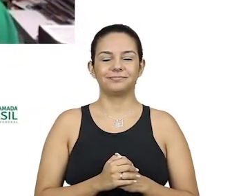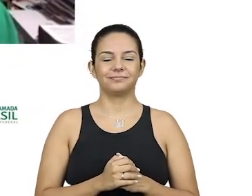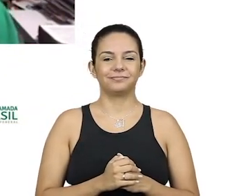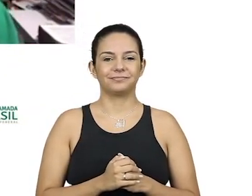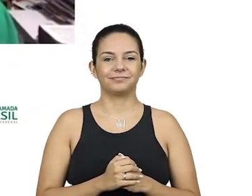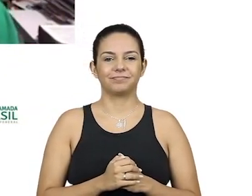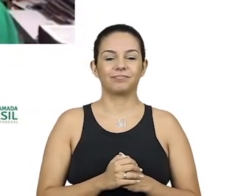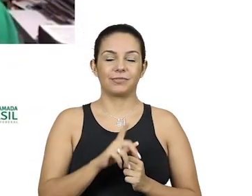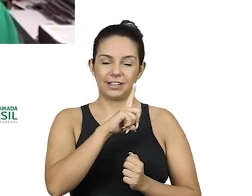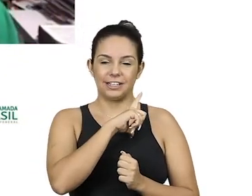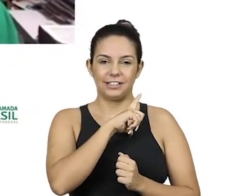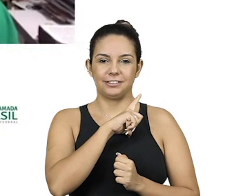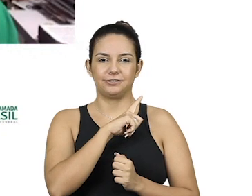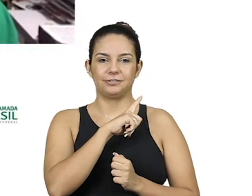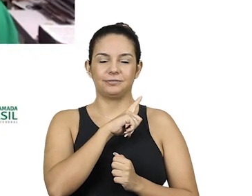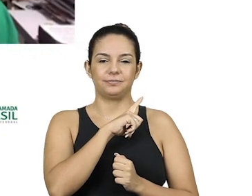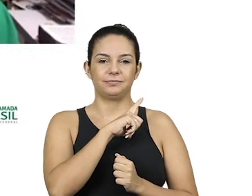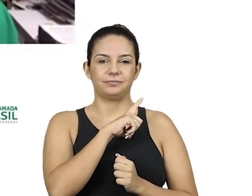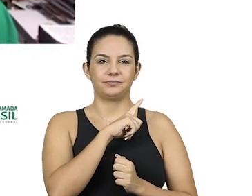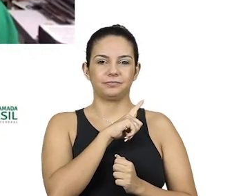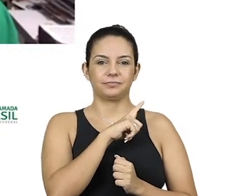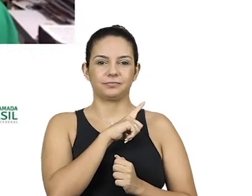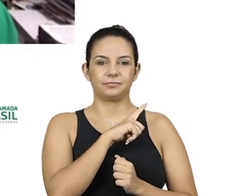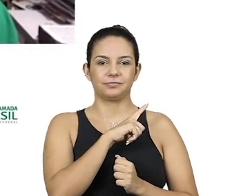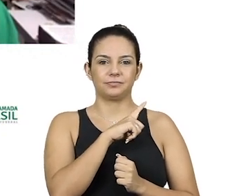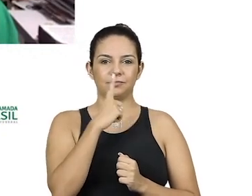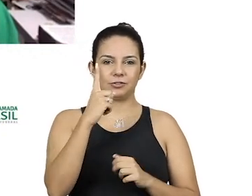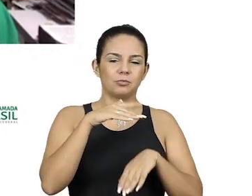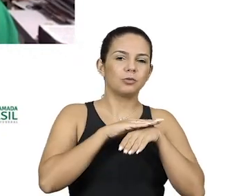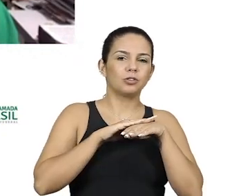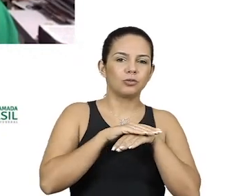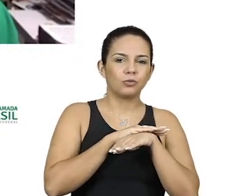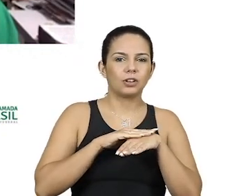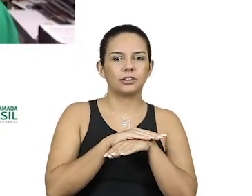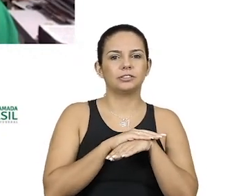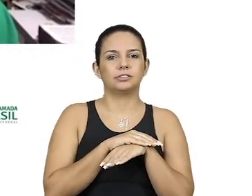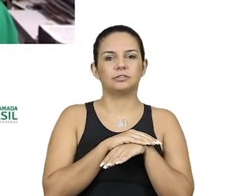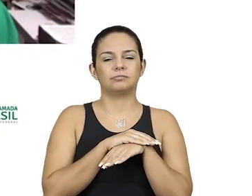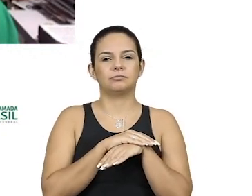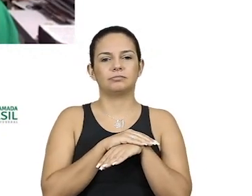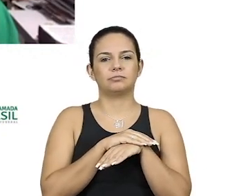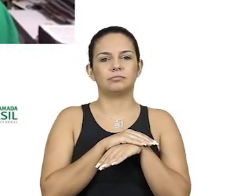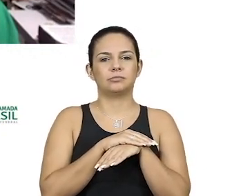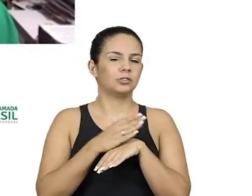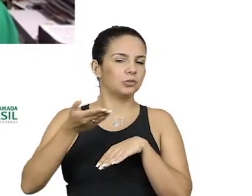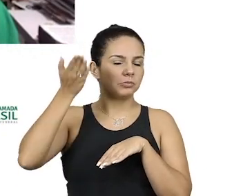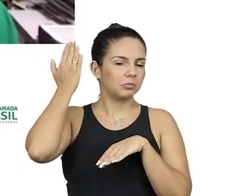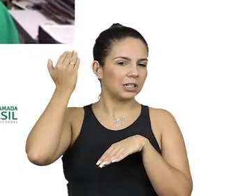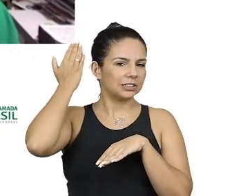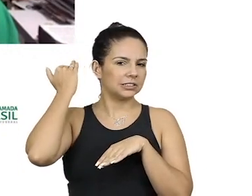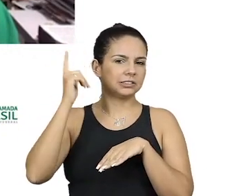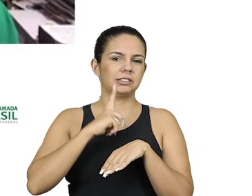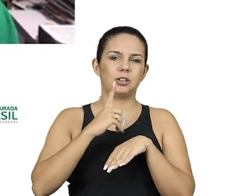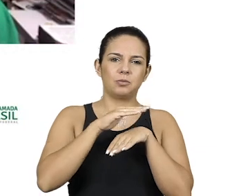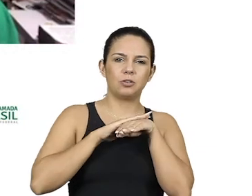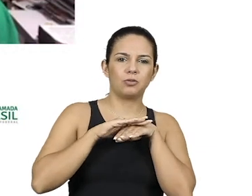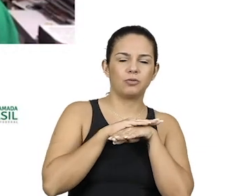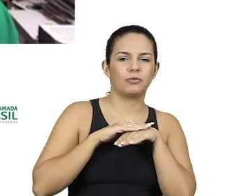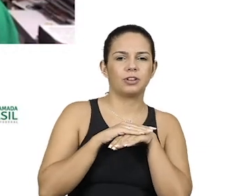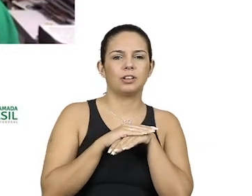Porque tem uma conversa com o passado, tem uma